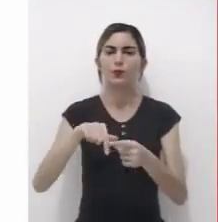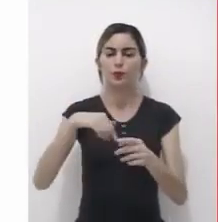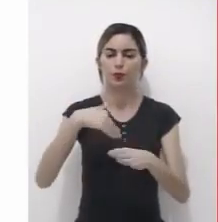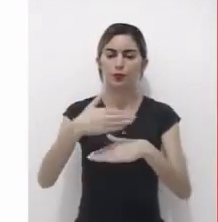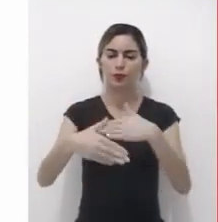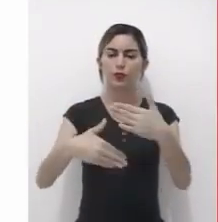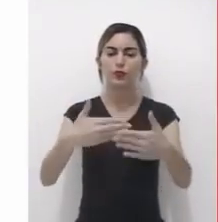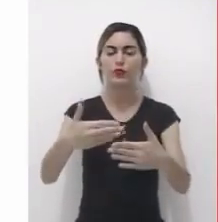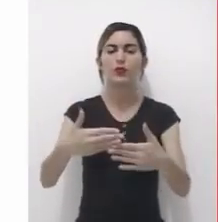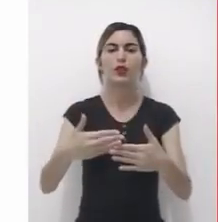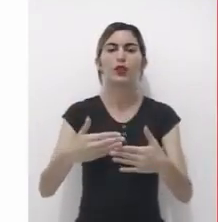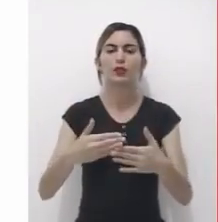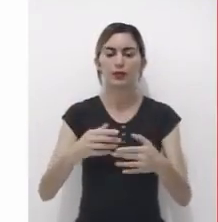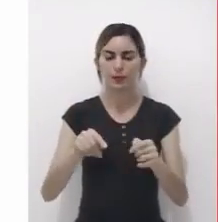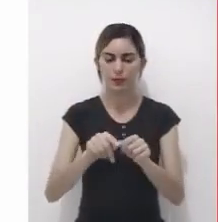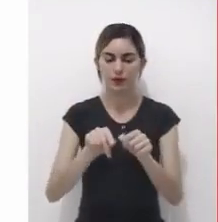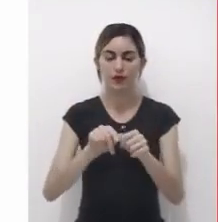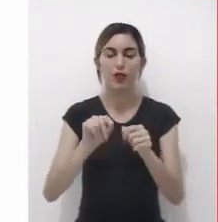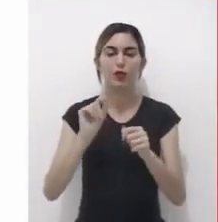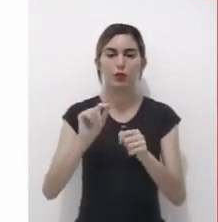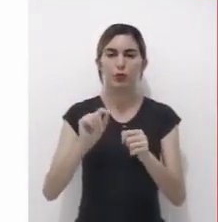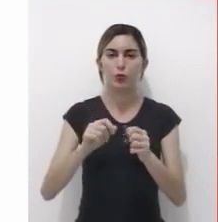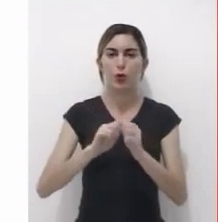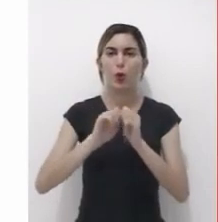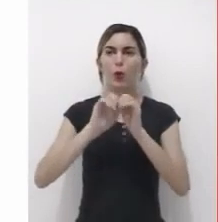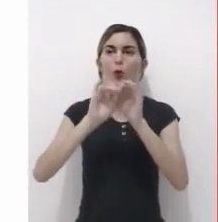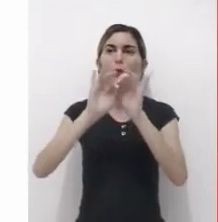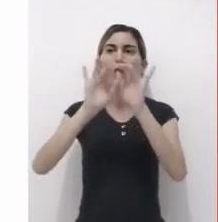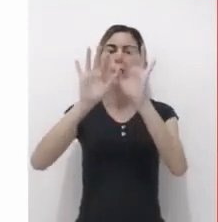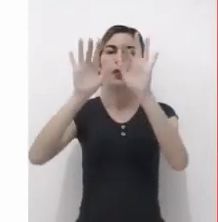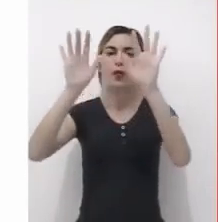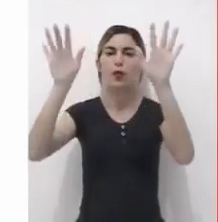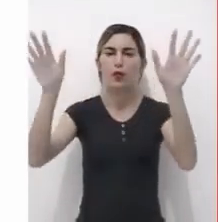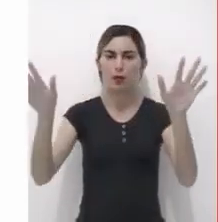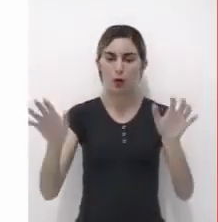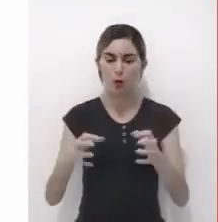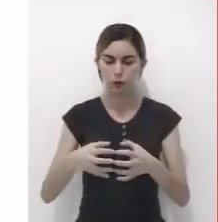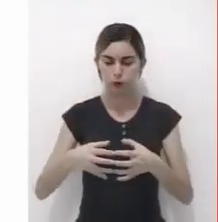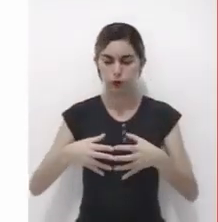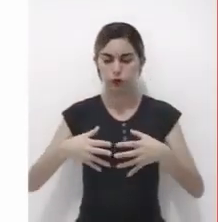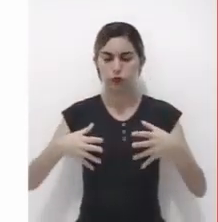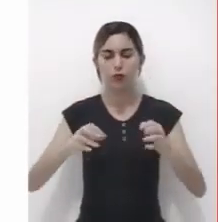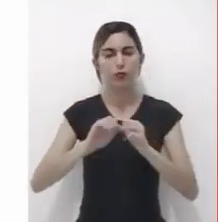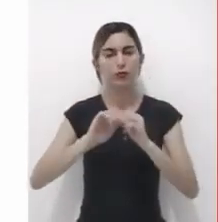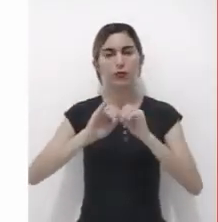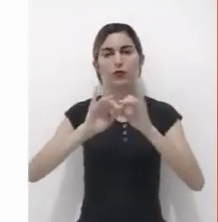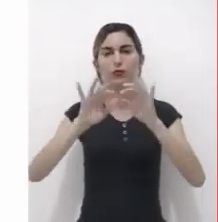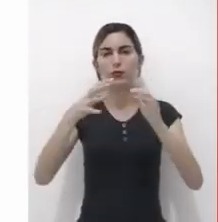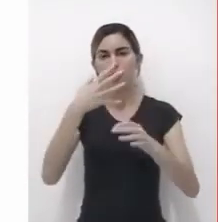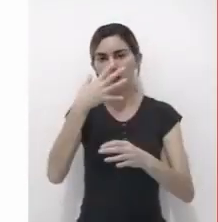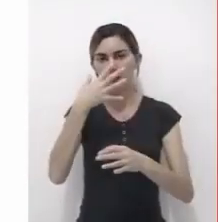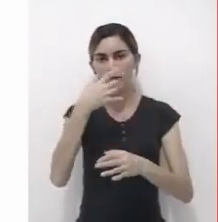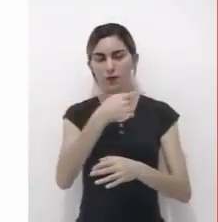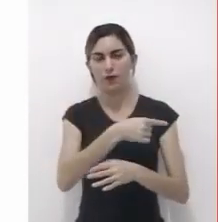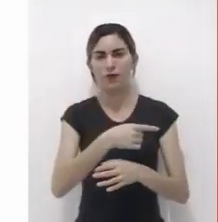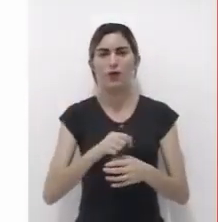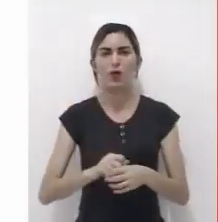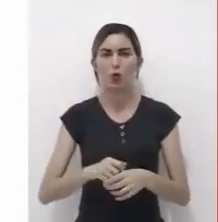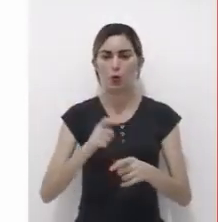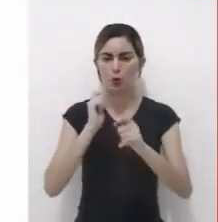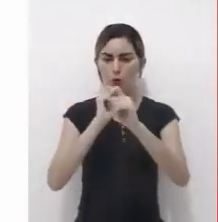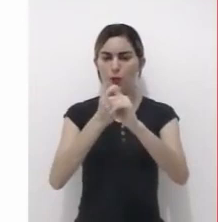fermentação. Esse processo de fermentação faz com que libere gás e aí ela vai se estufar. A gente vê na imagem